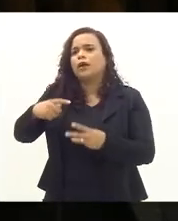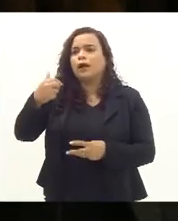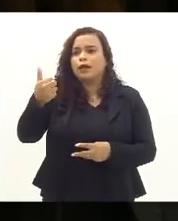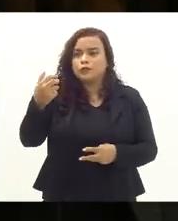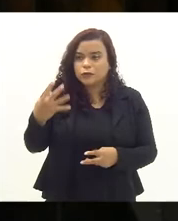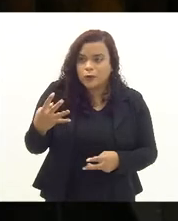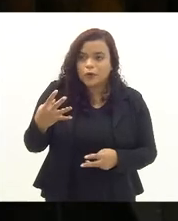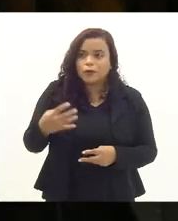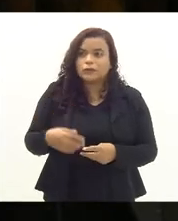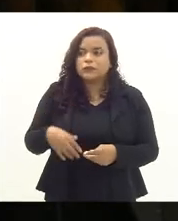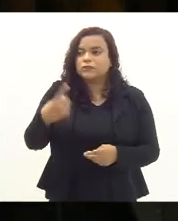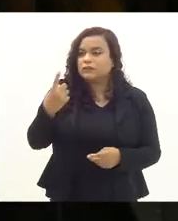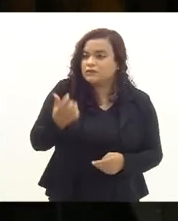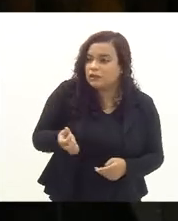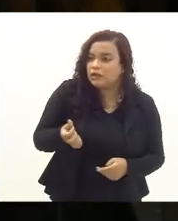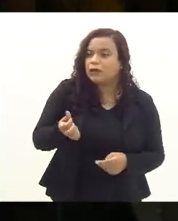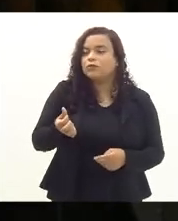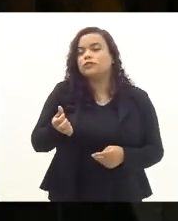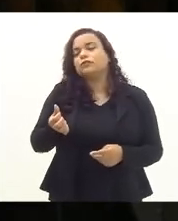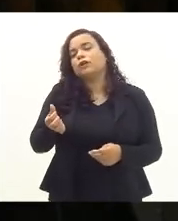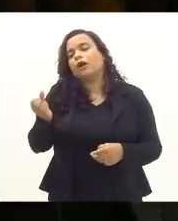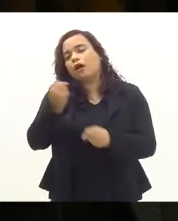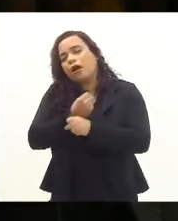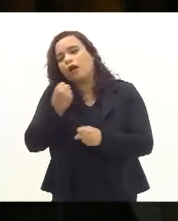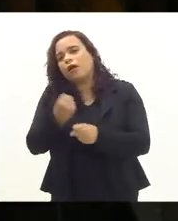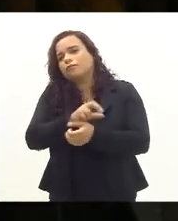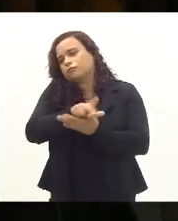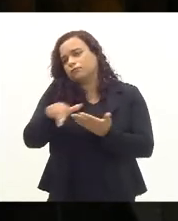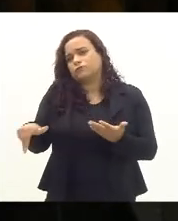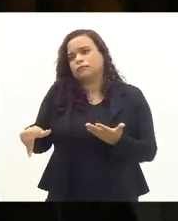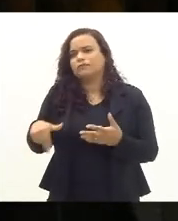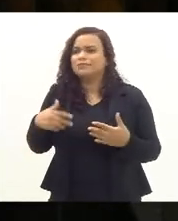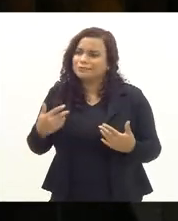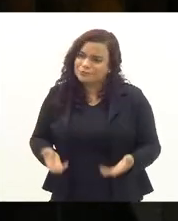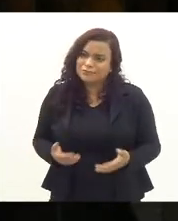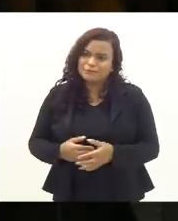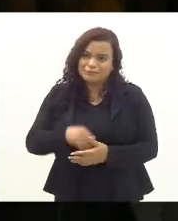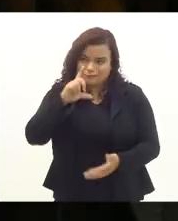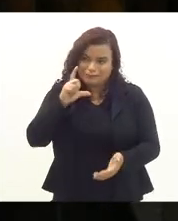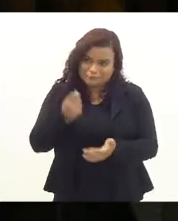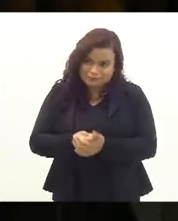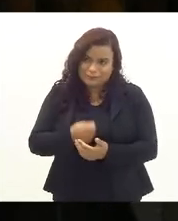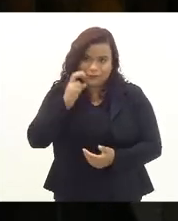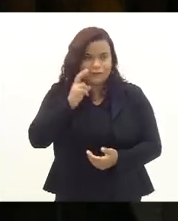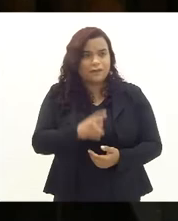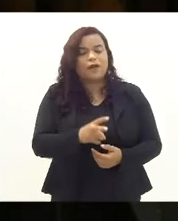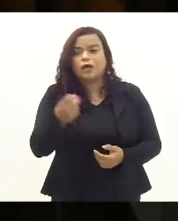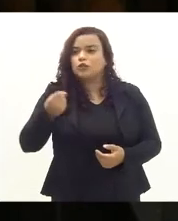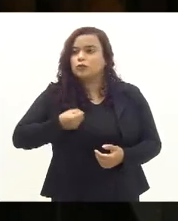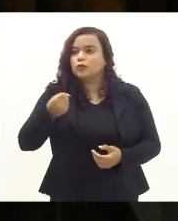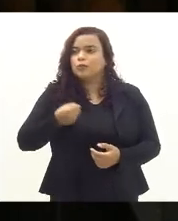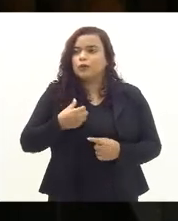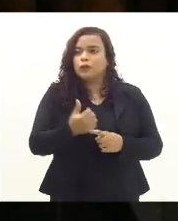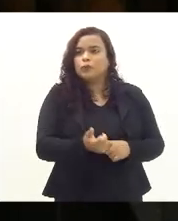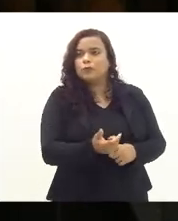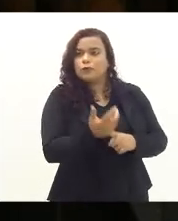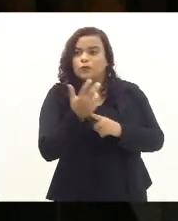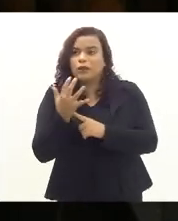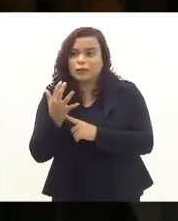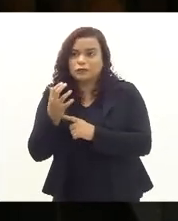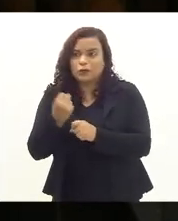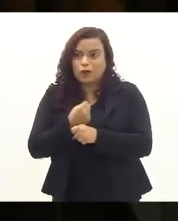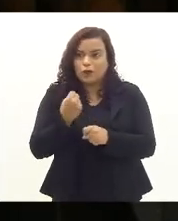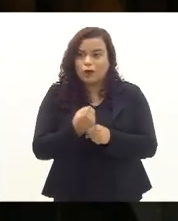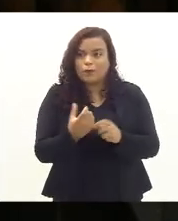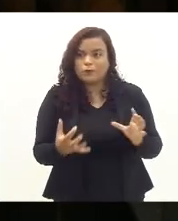obras especificamente vão ser definir eixos por número de obras vinculadas